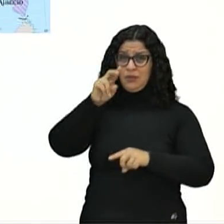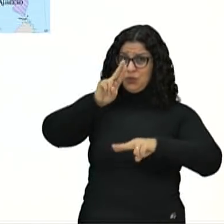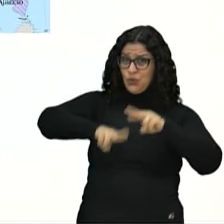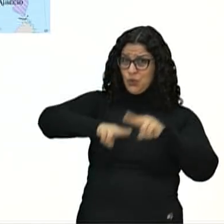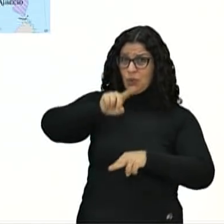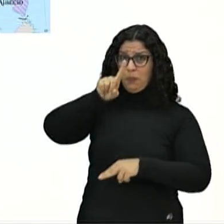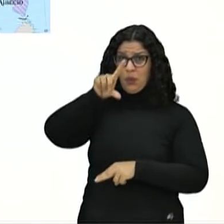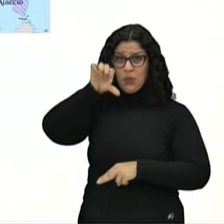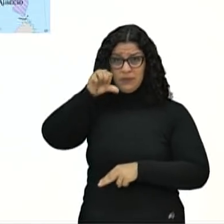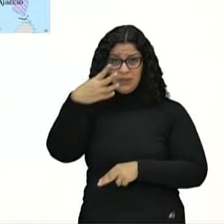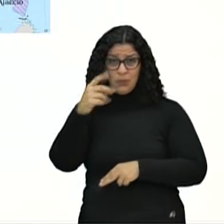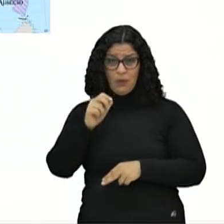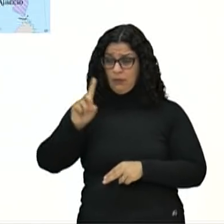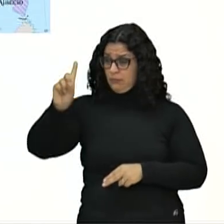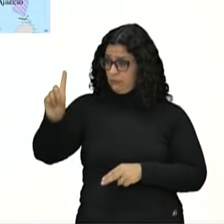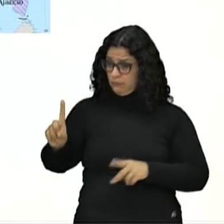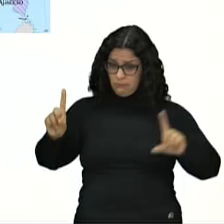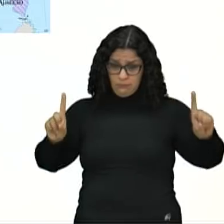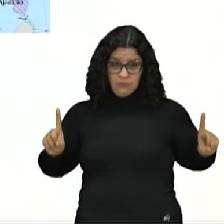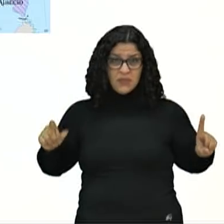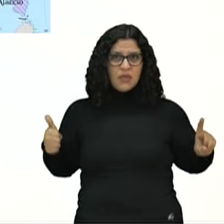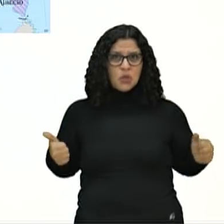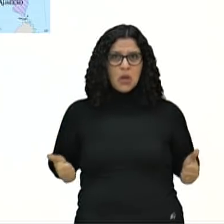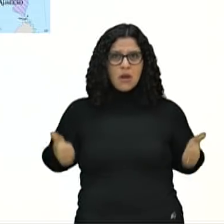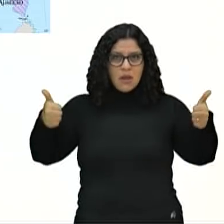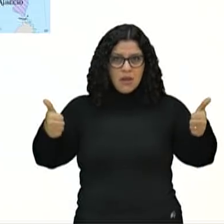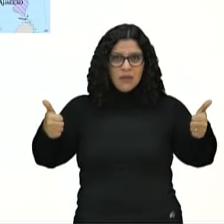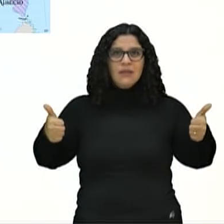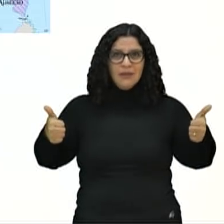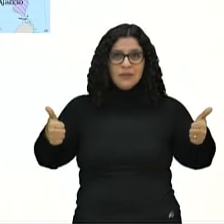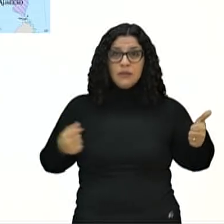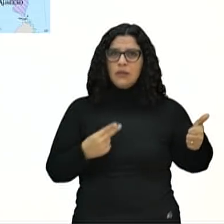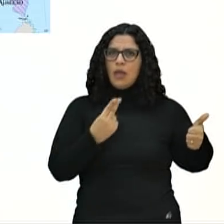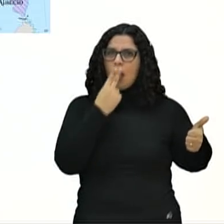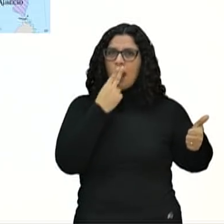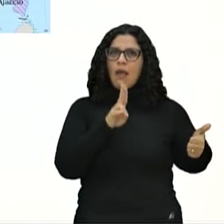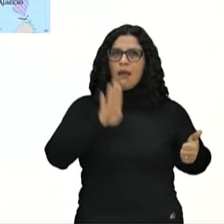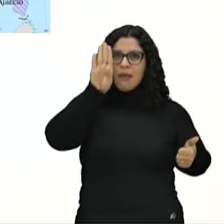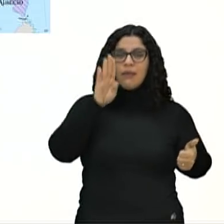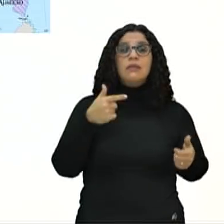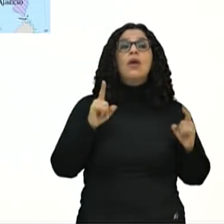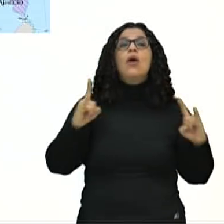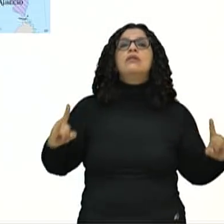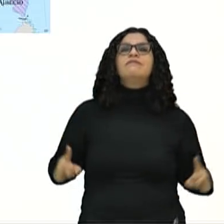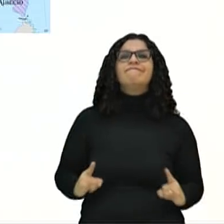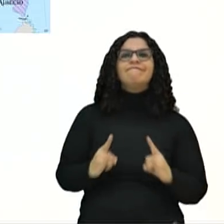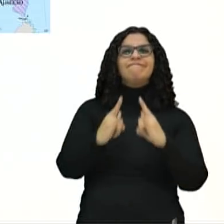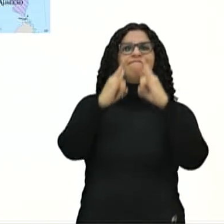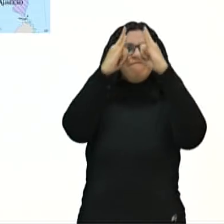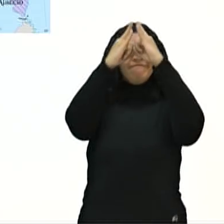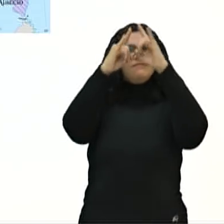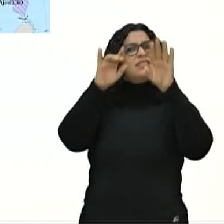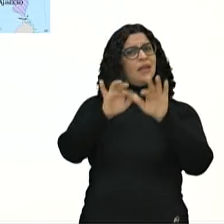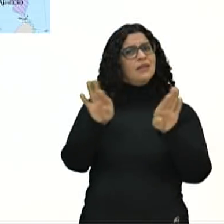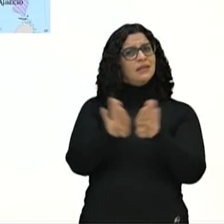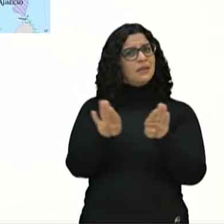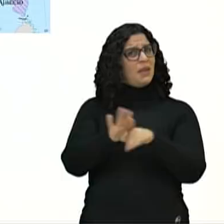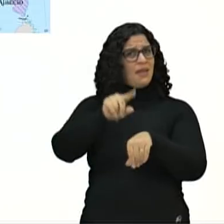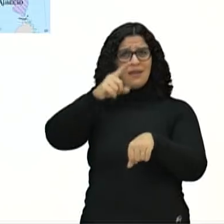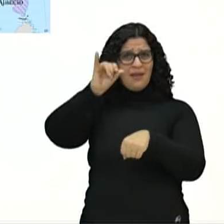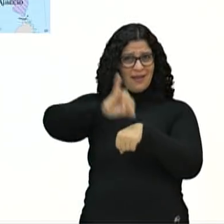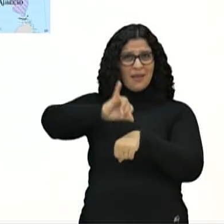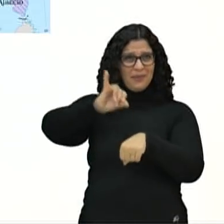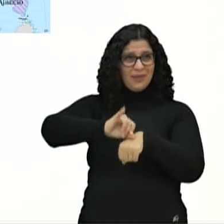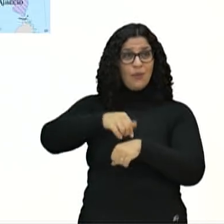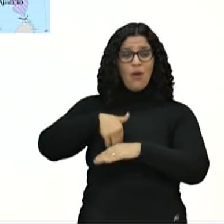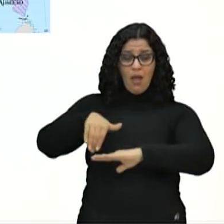o Hitler, junto com 2 oficiais do alto comando nazista, em frente à Torre Eiffel, em Paris. Então, o